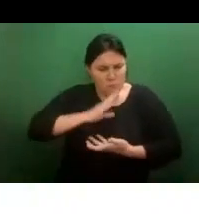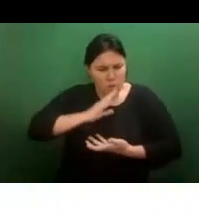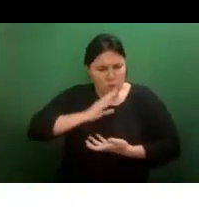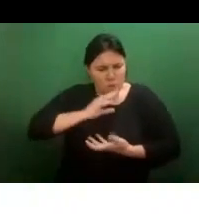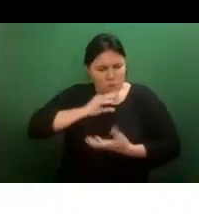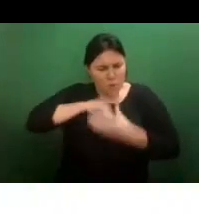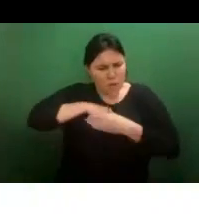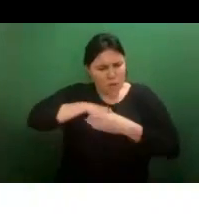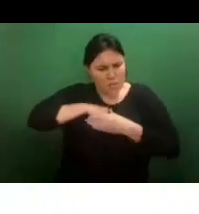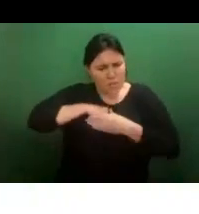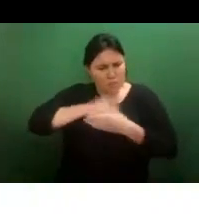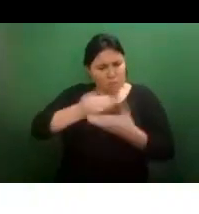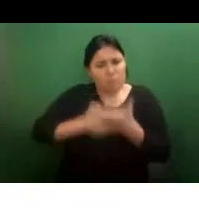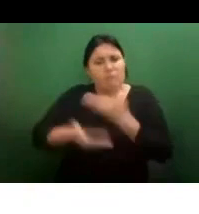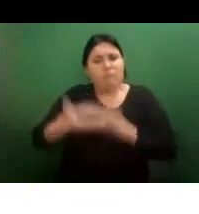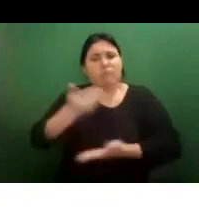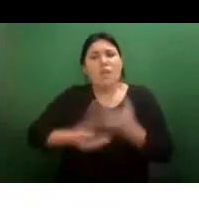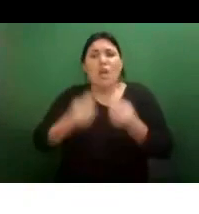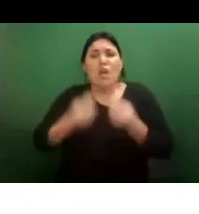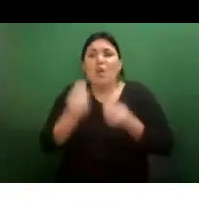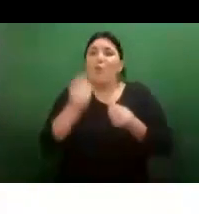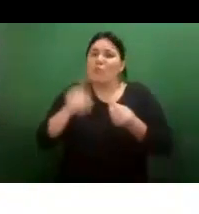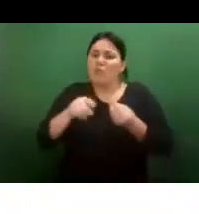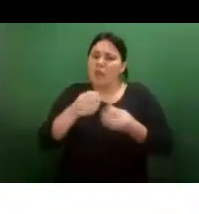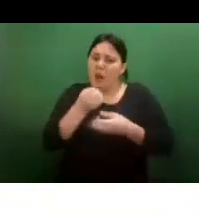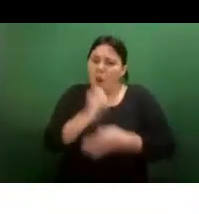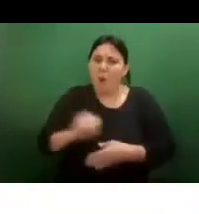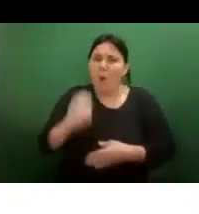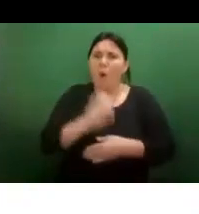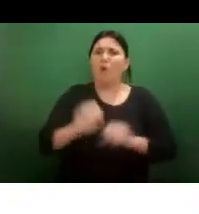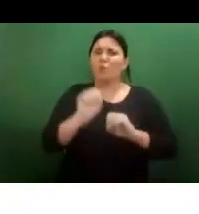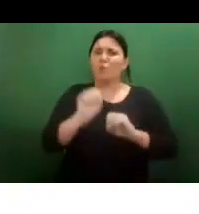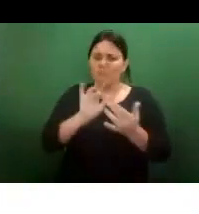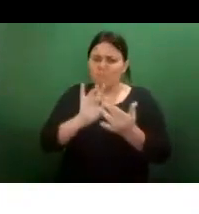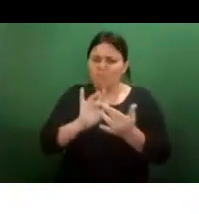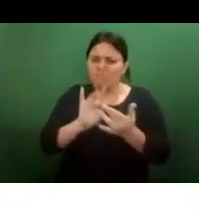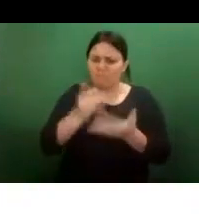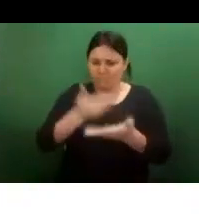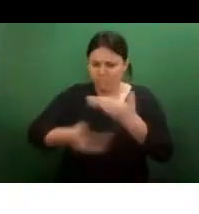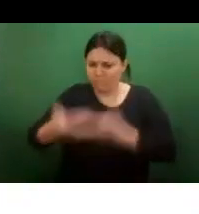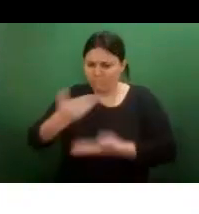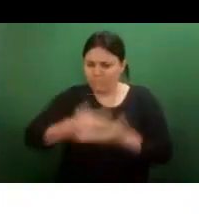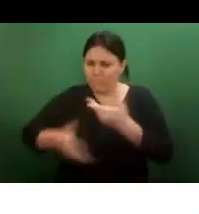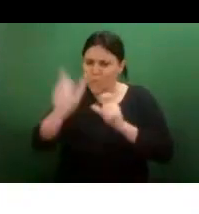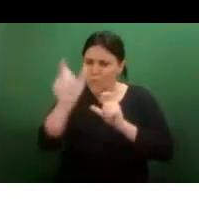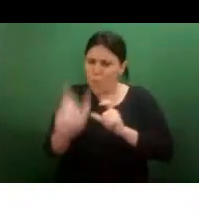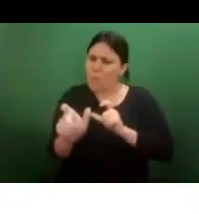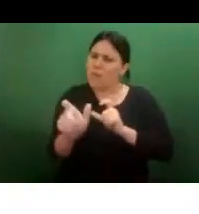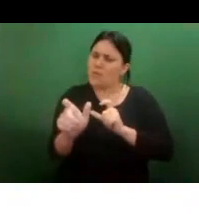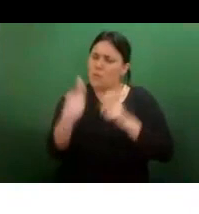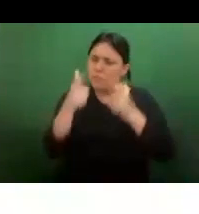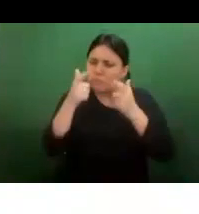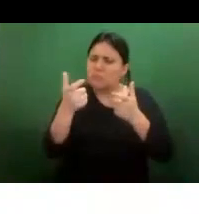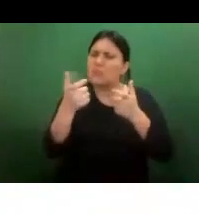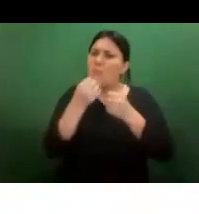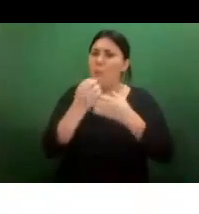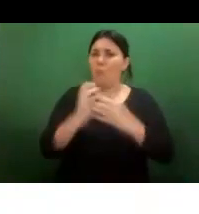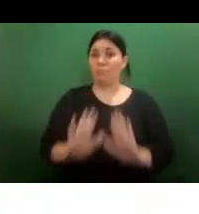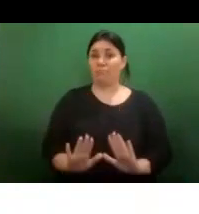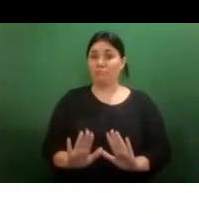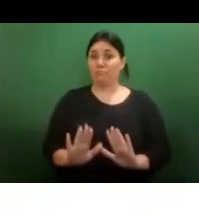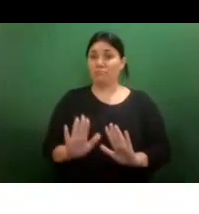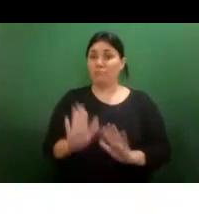significativo estarmos com os nossos pares nesse momento tão singular que estamos vivendo. Foi então que eu chamei a Francisca